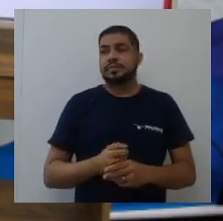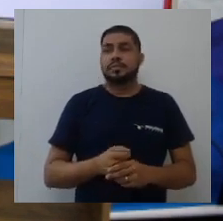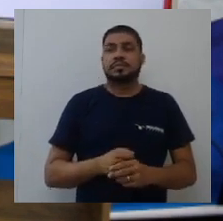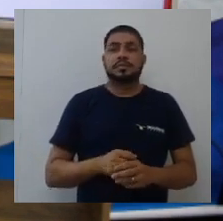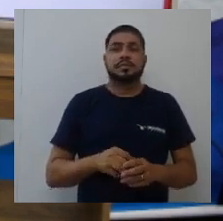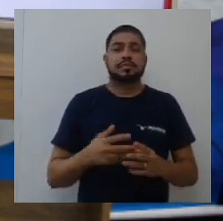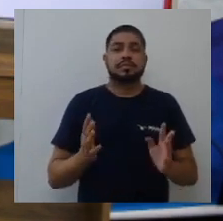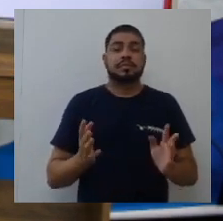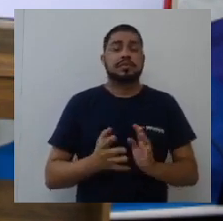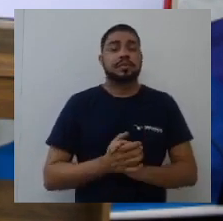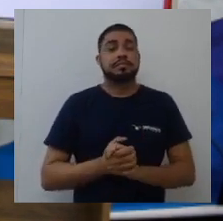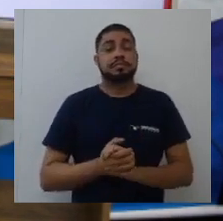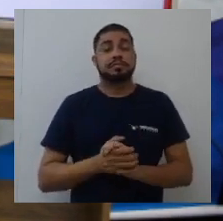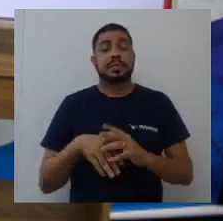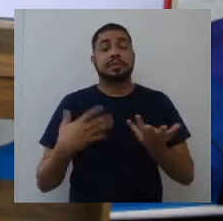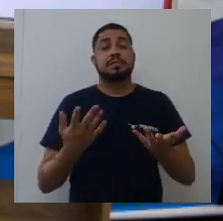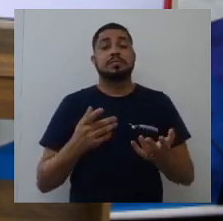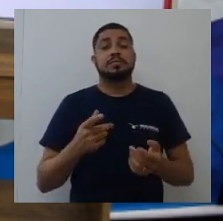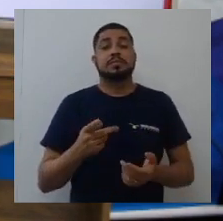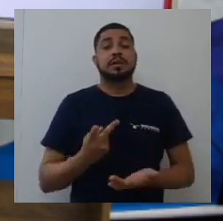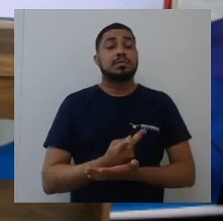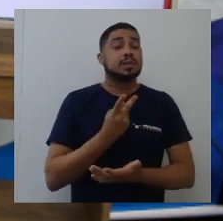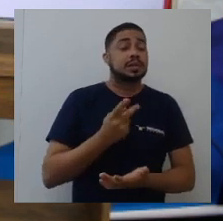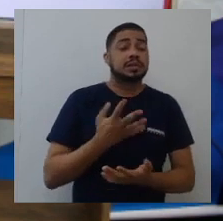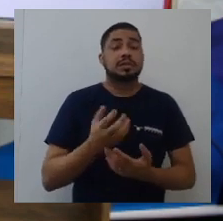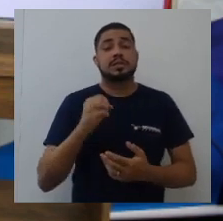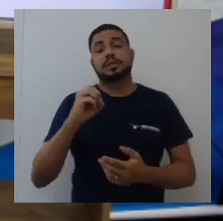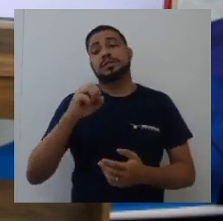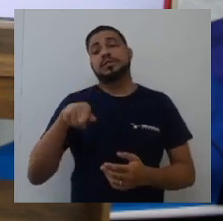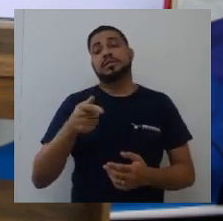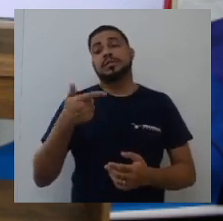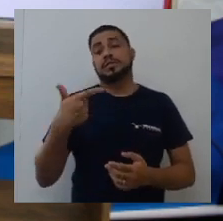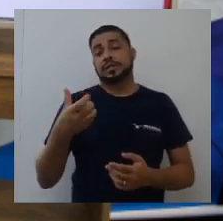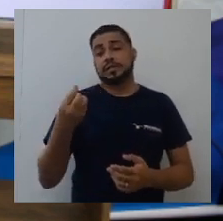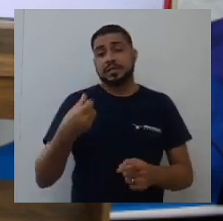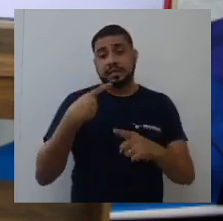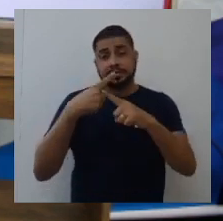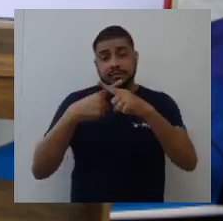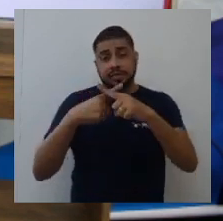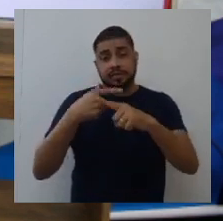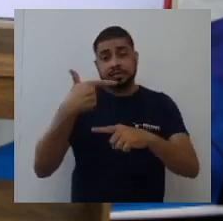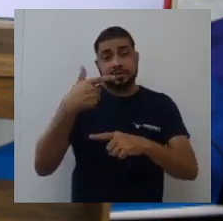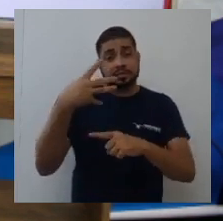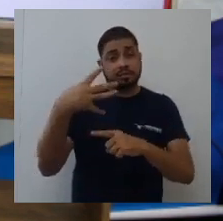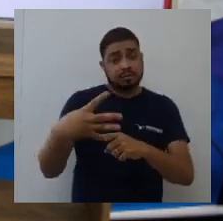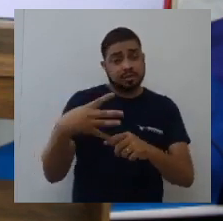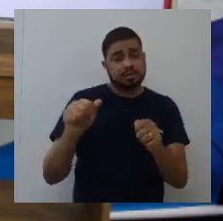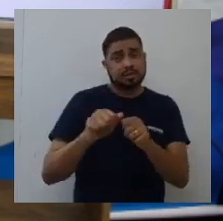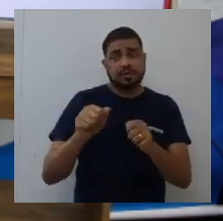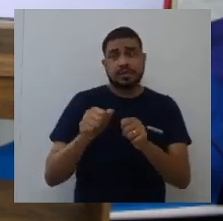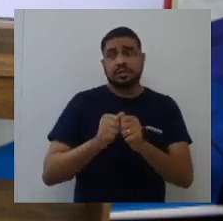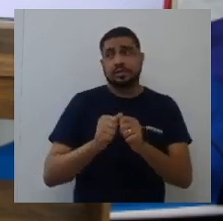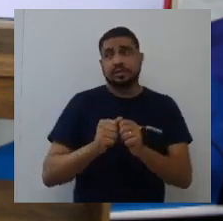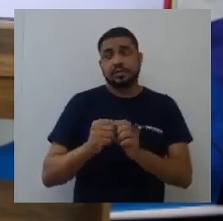interferência. Não sei. Então, o que acontece? O 0,26 vezes 24, a gente faz aqui no